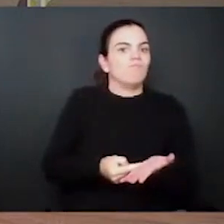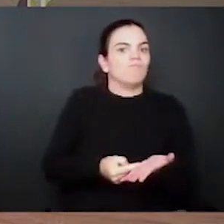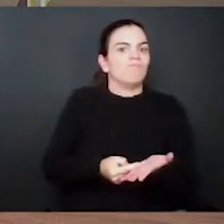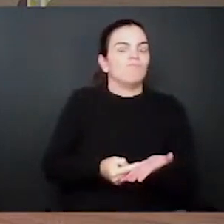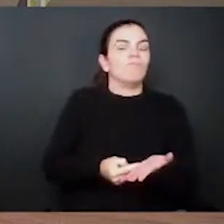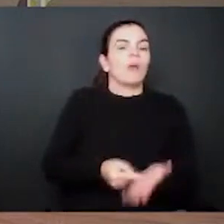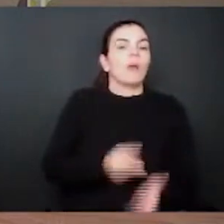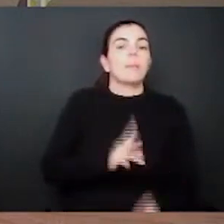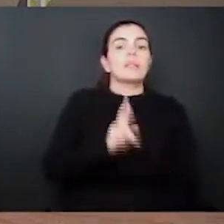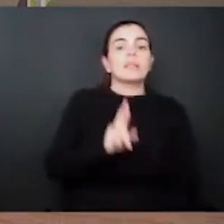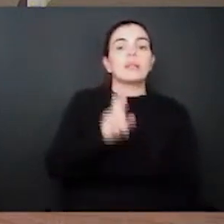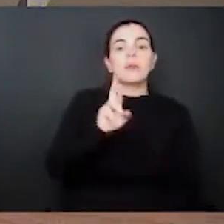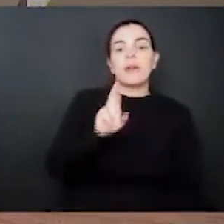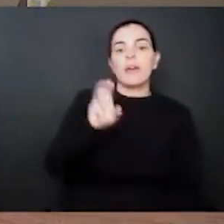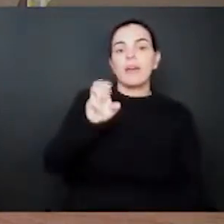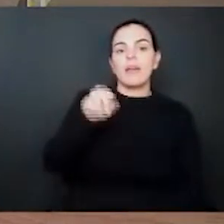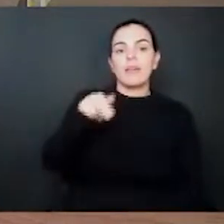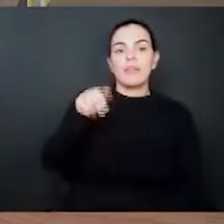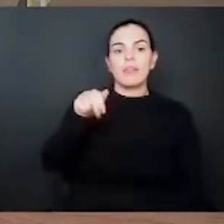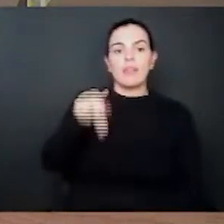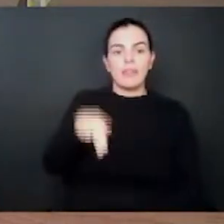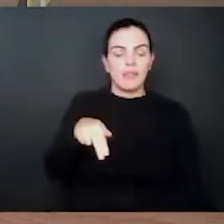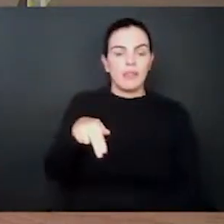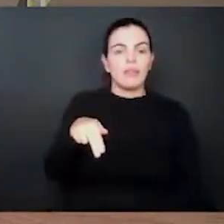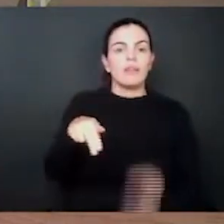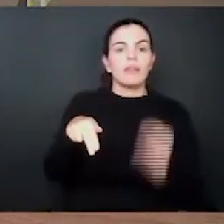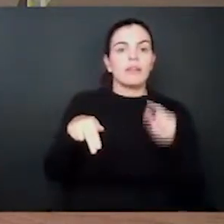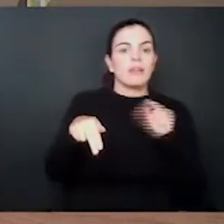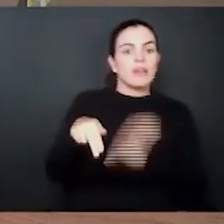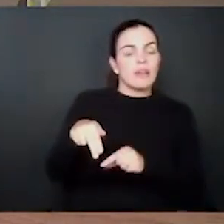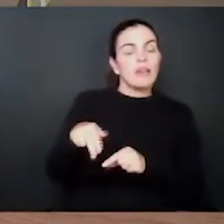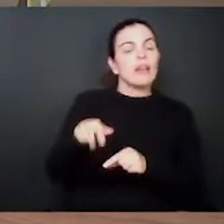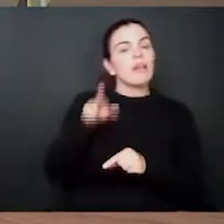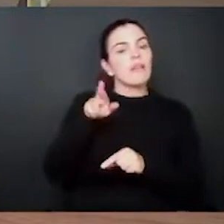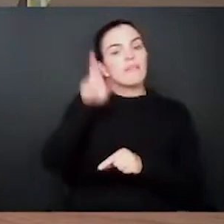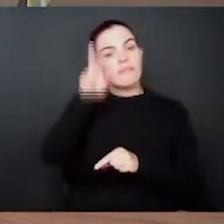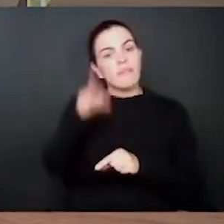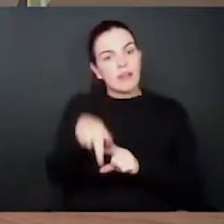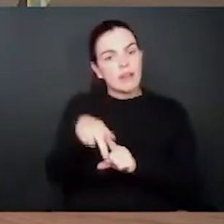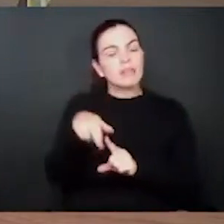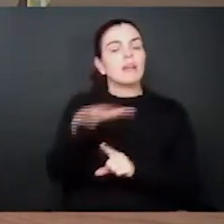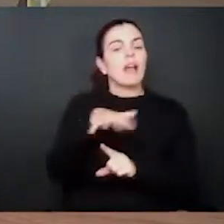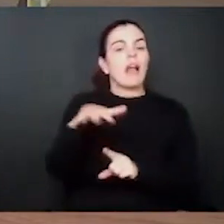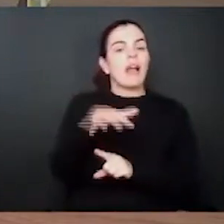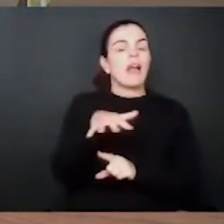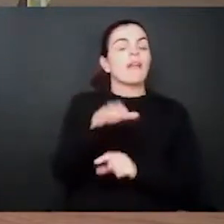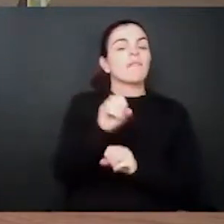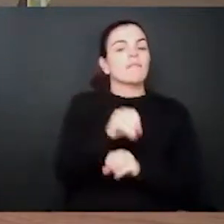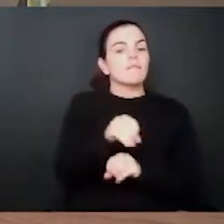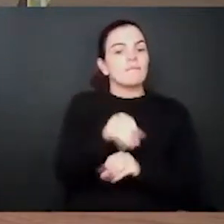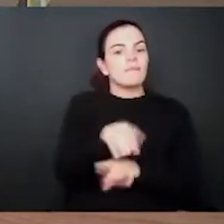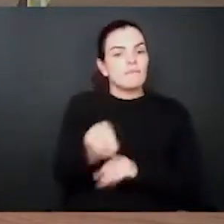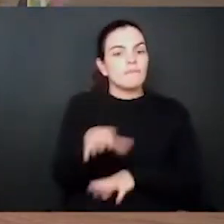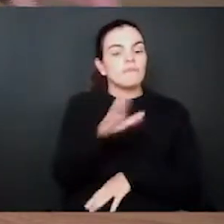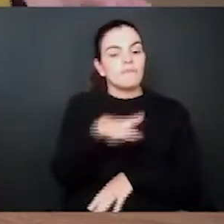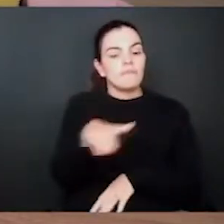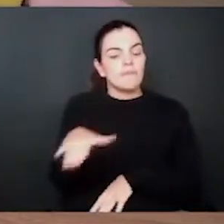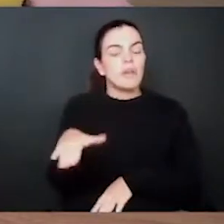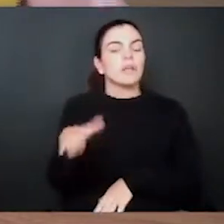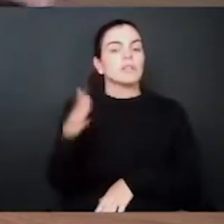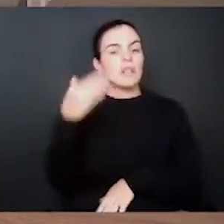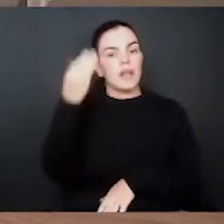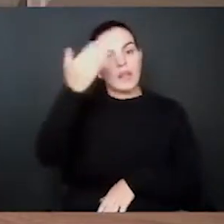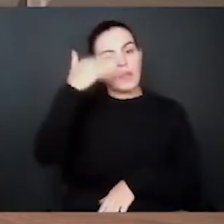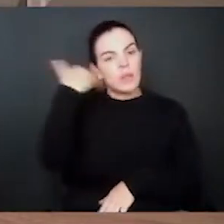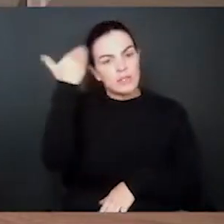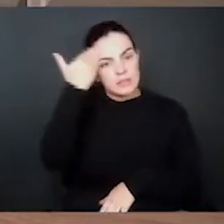uma referência para nós na área da infância e da adolescência, no trabalho com as crianças em situação de vulnerabilidade